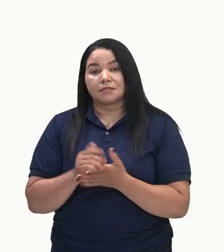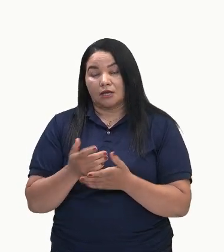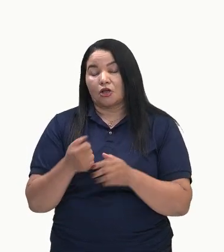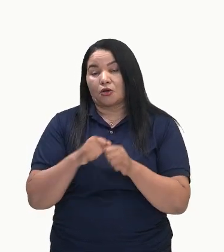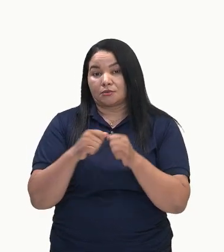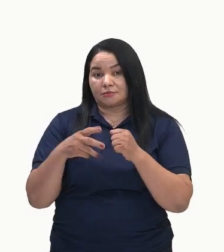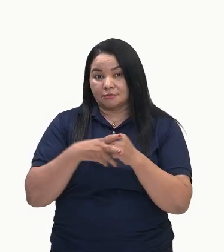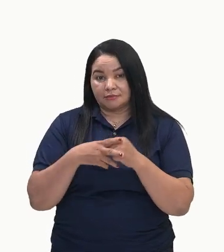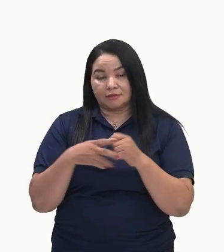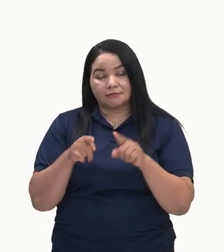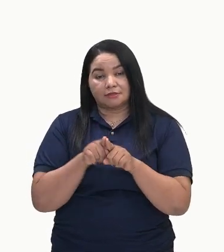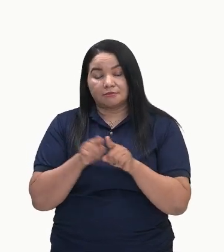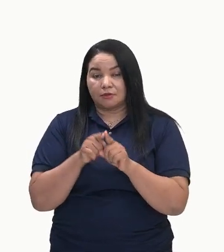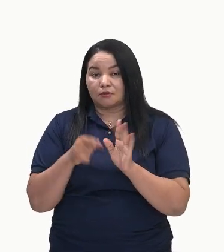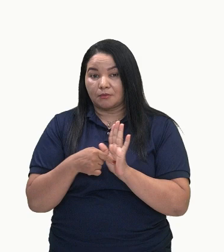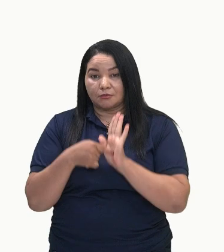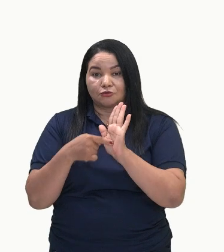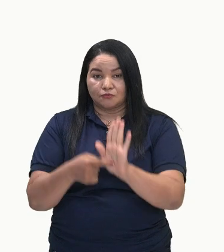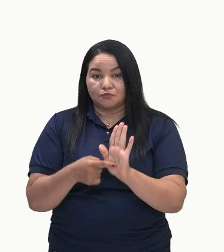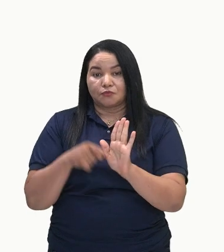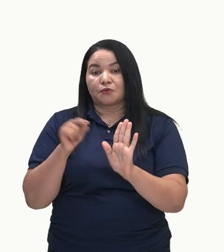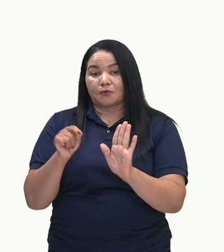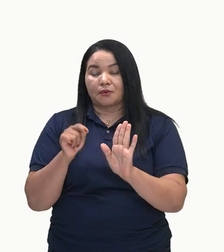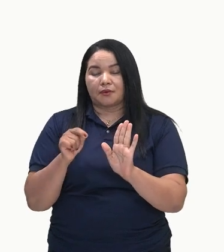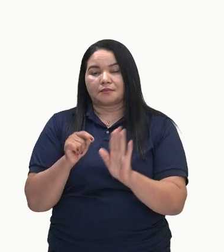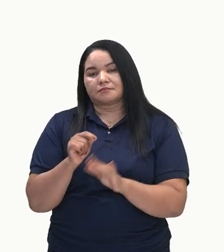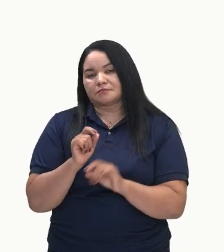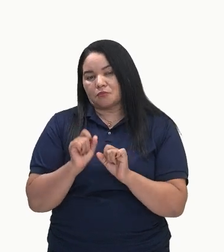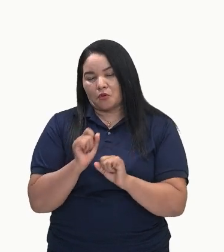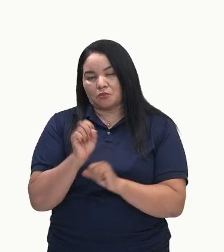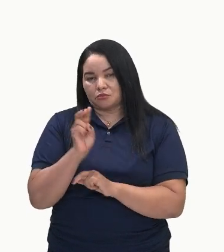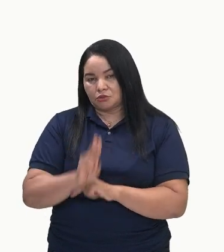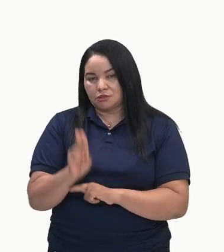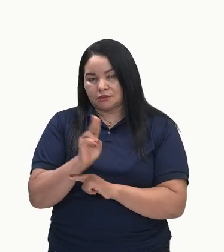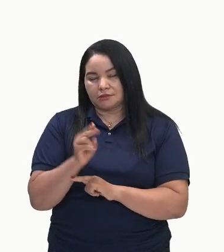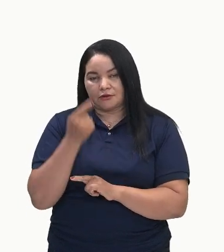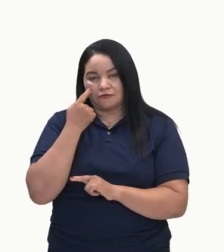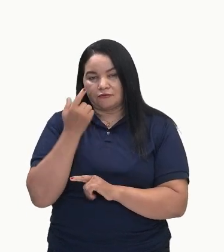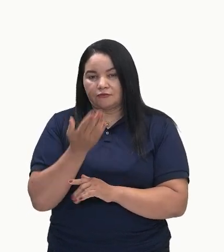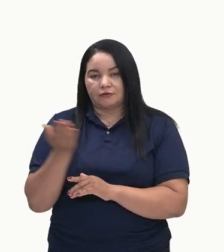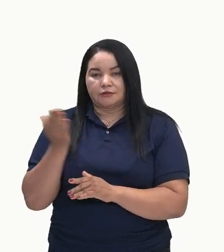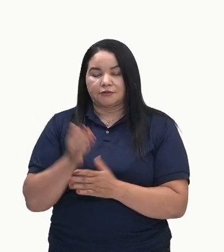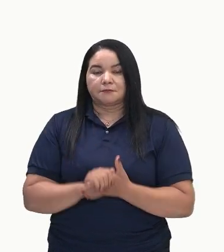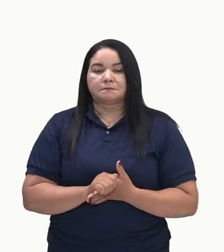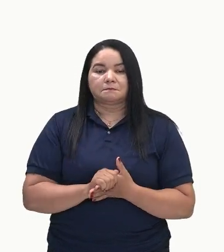dar ênfase. Nós podemos utilizá-los para dar ênfase. Olha só.